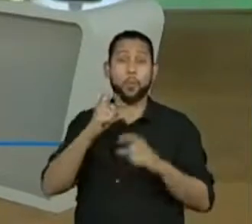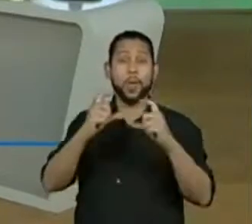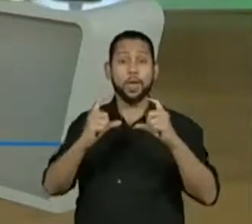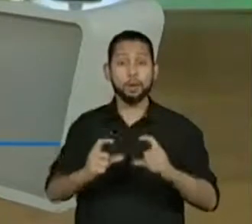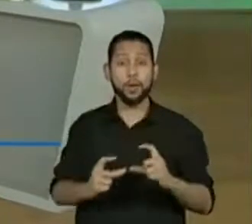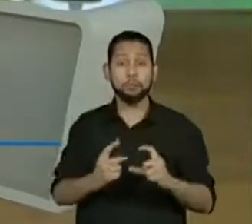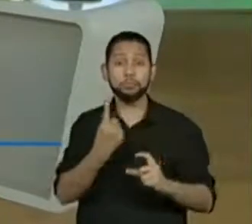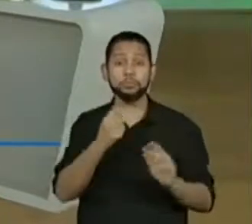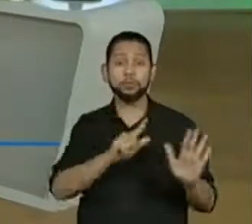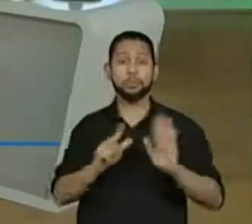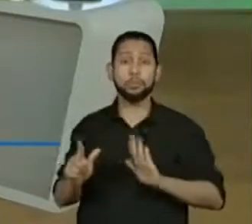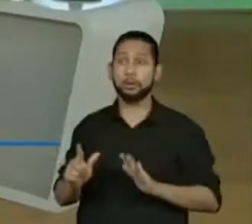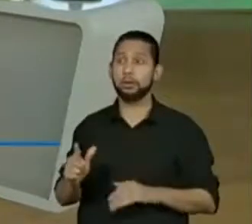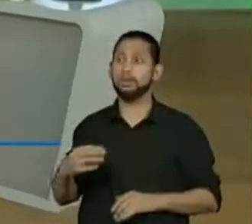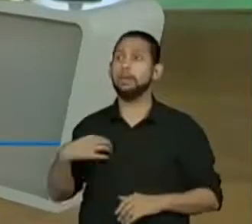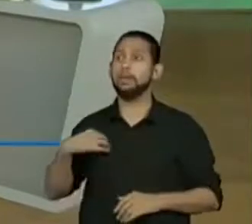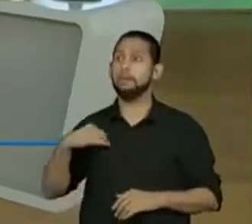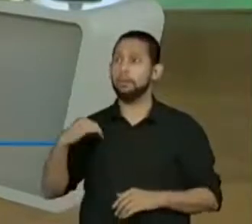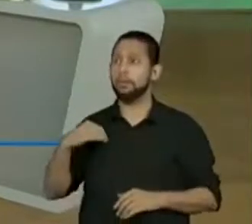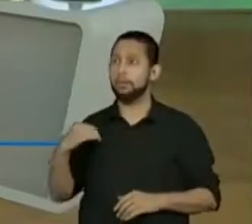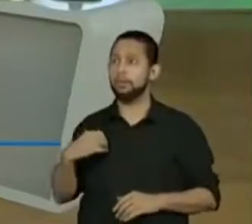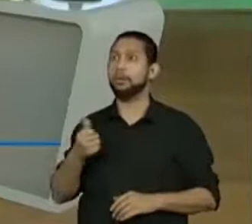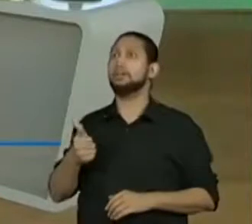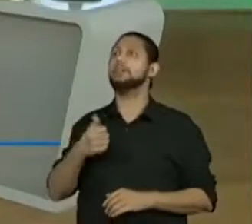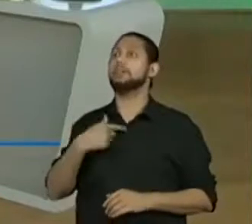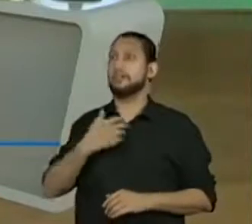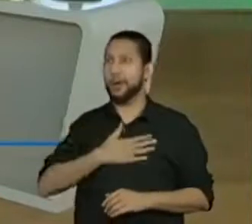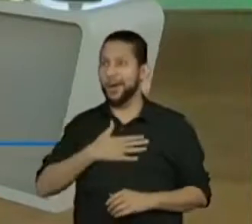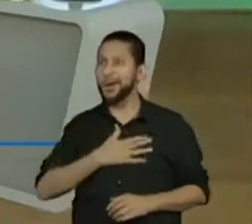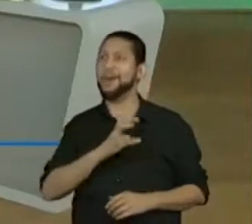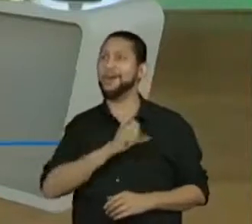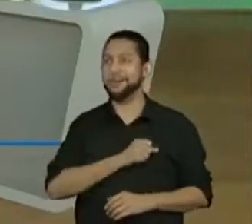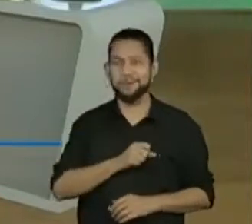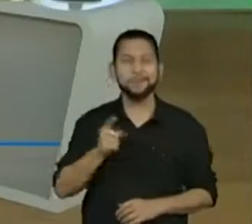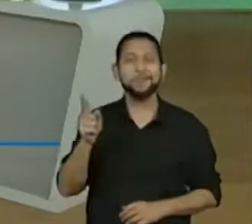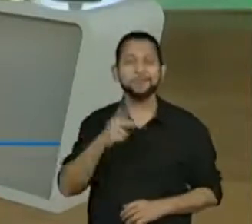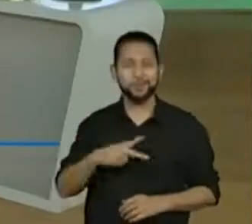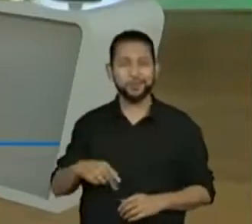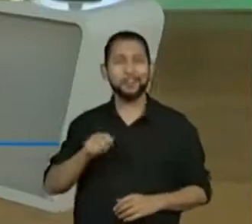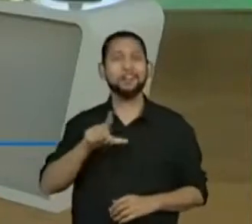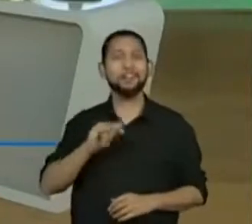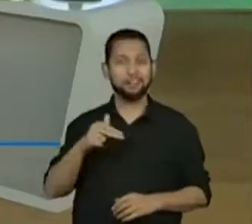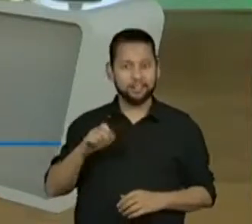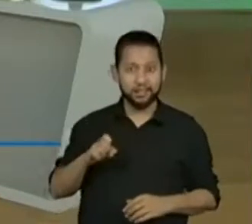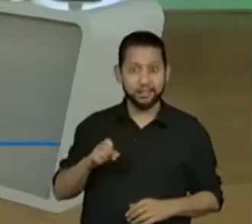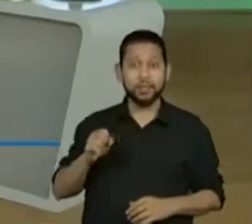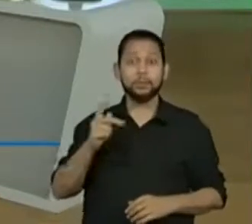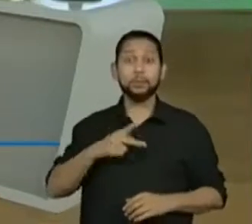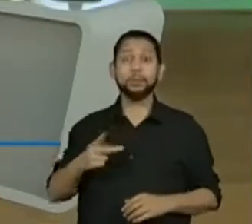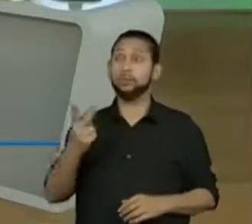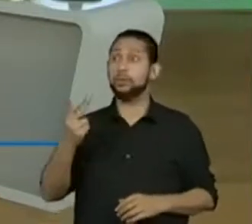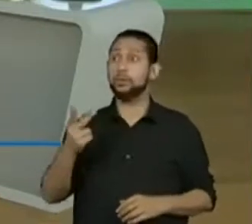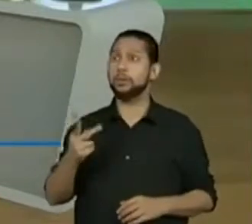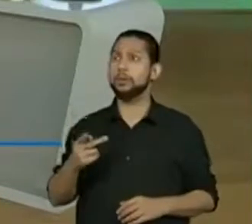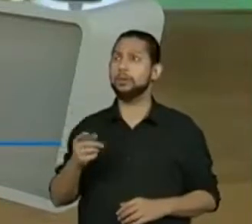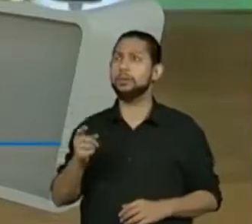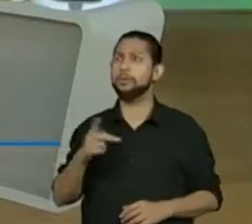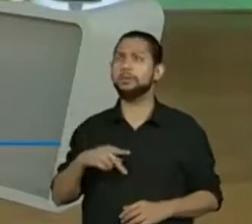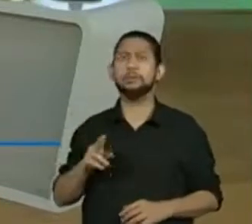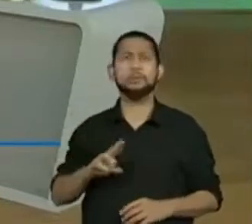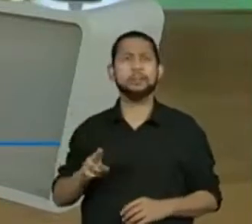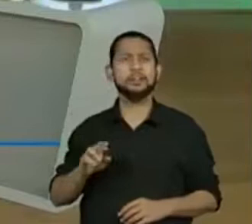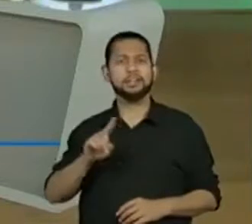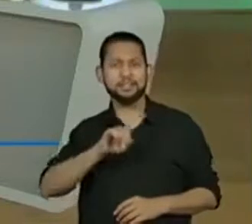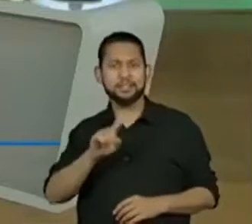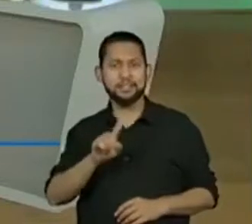alunos voluntários a galera eu amo para o Aline o pro a z para